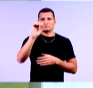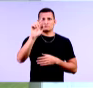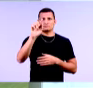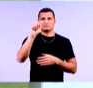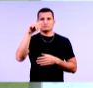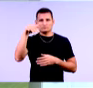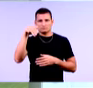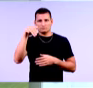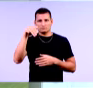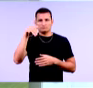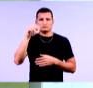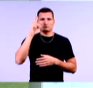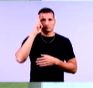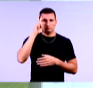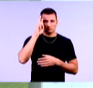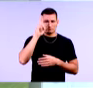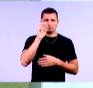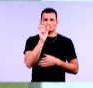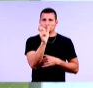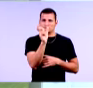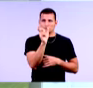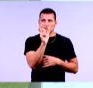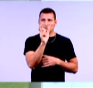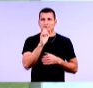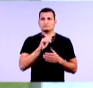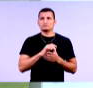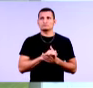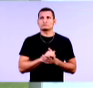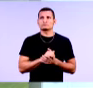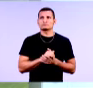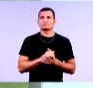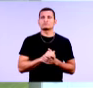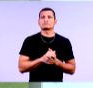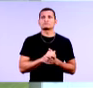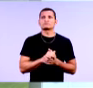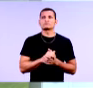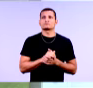média, class maior e menor, class